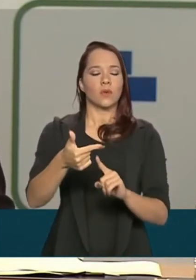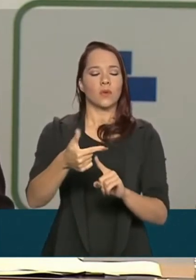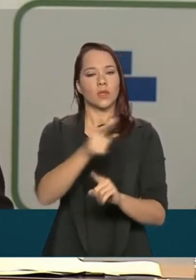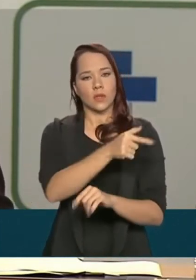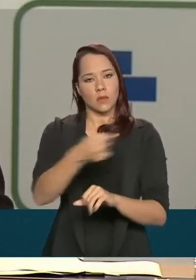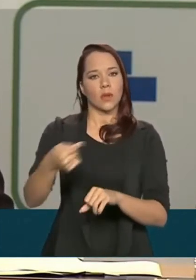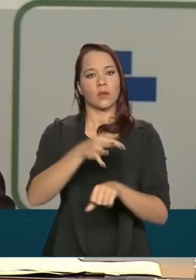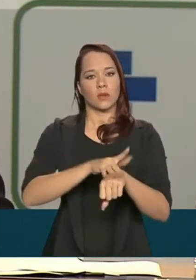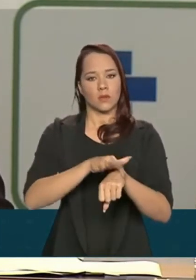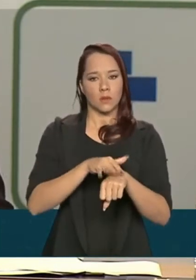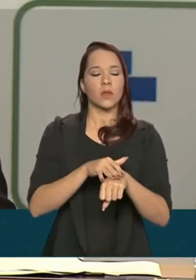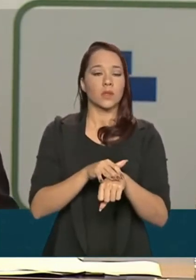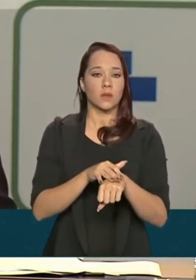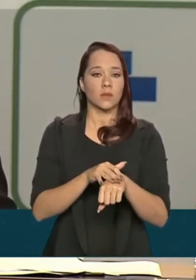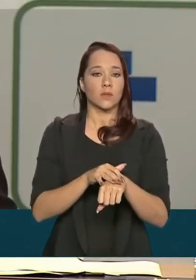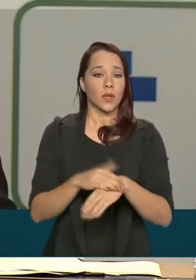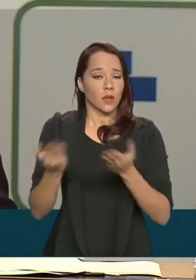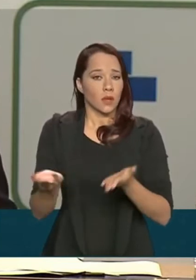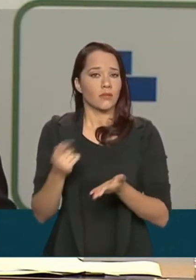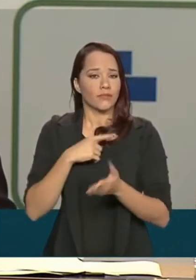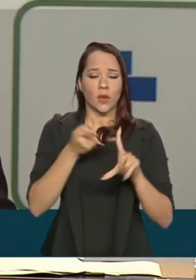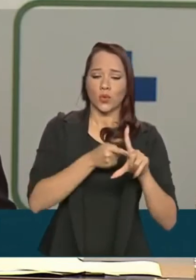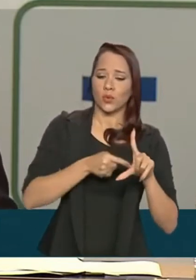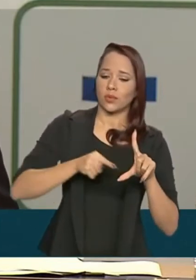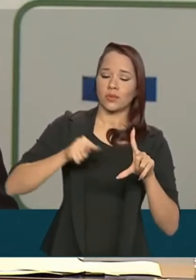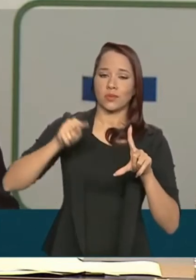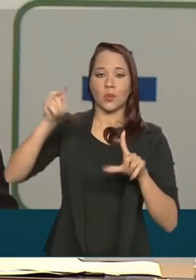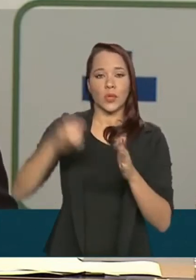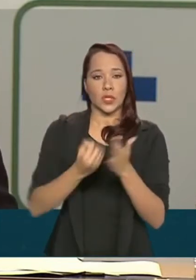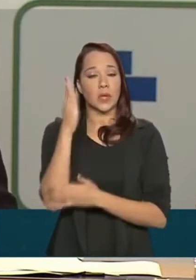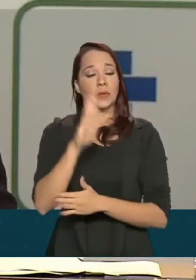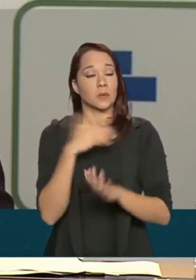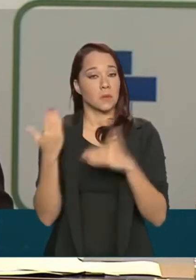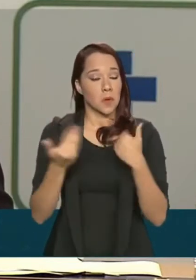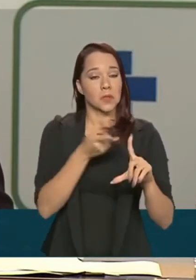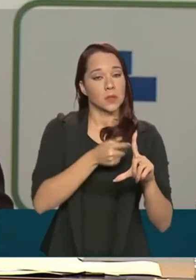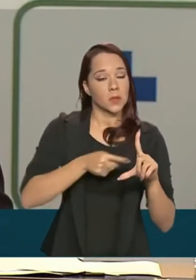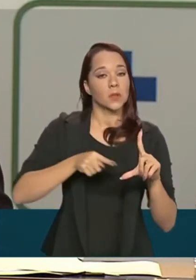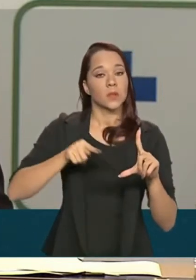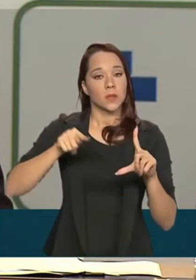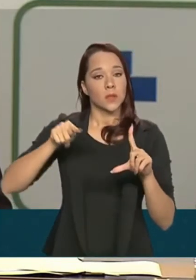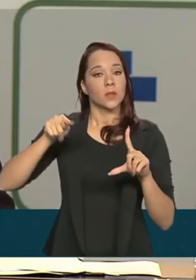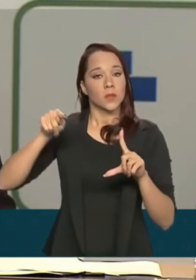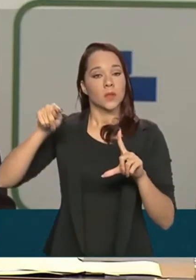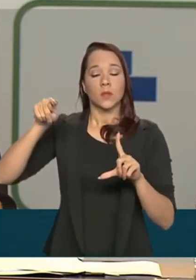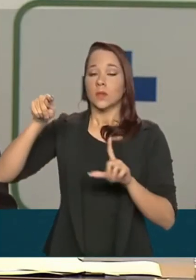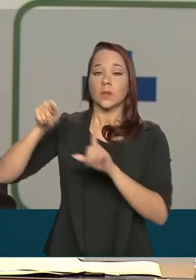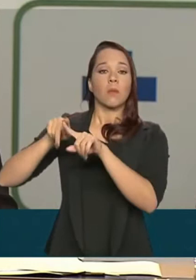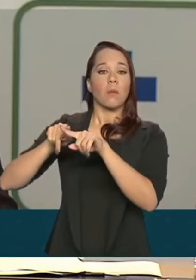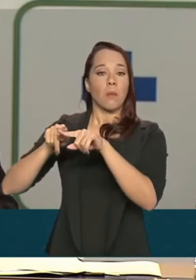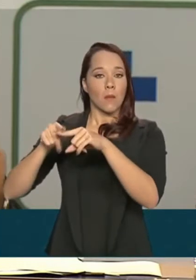semana epidemiológica, que, embora muito alto, ou pelo óbvio, os números de óbitos são bastante elevados,